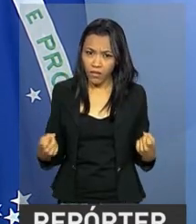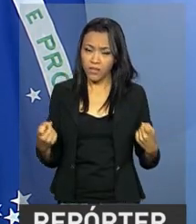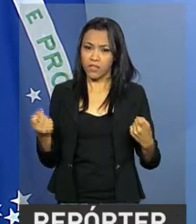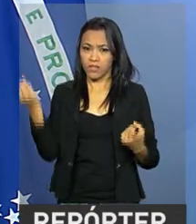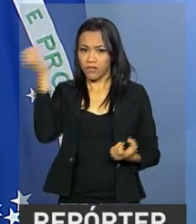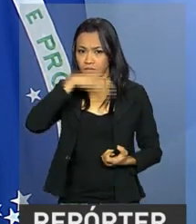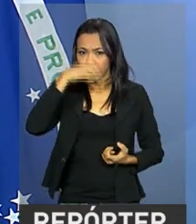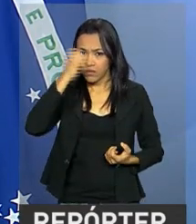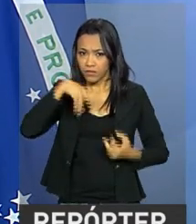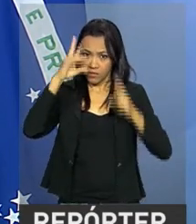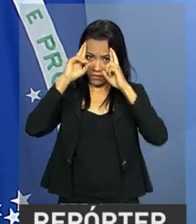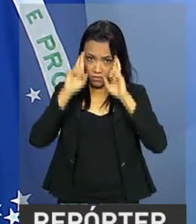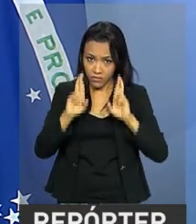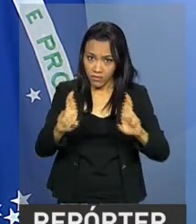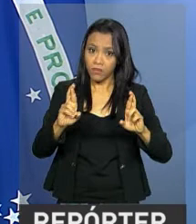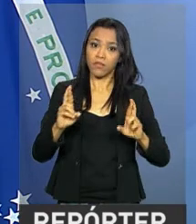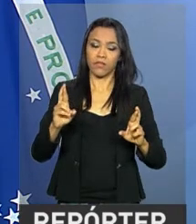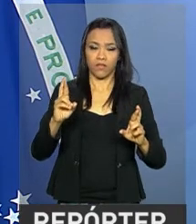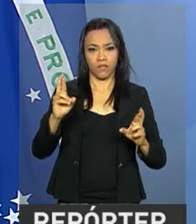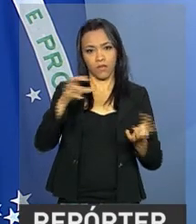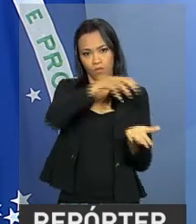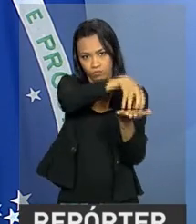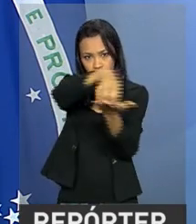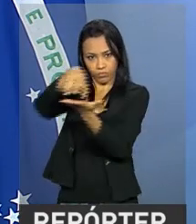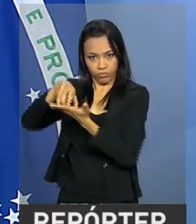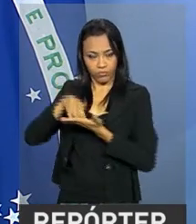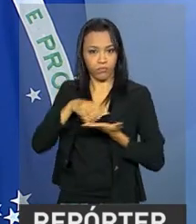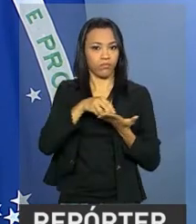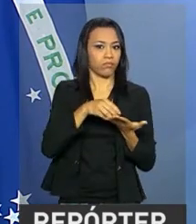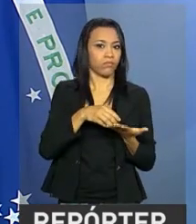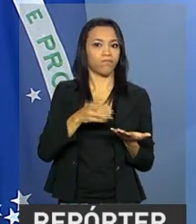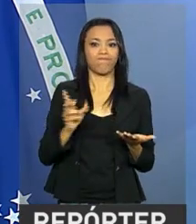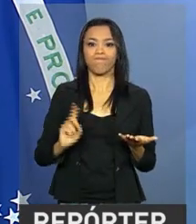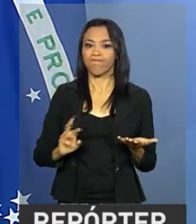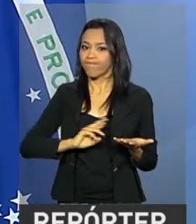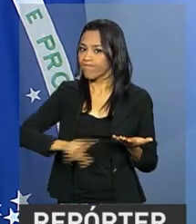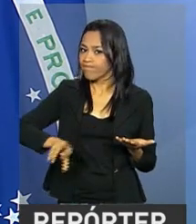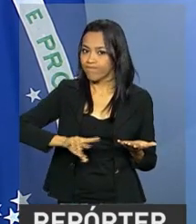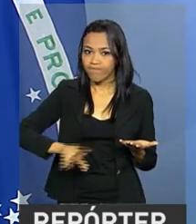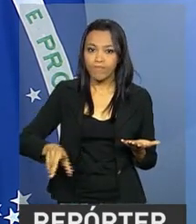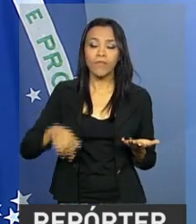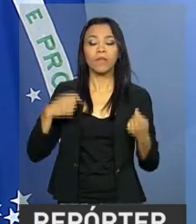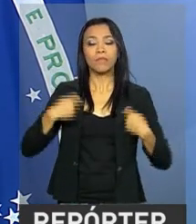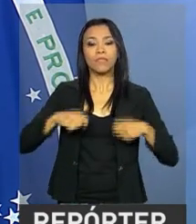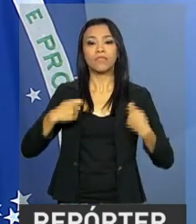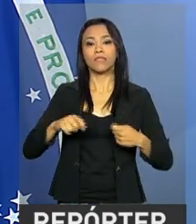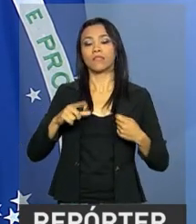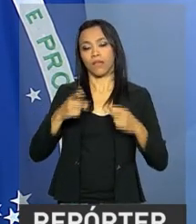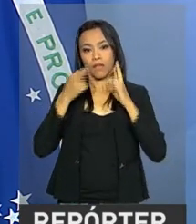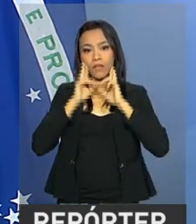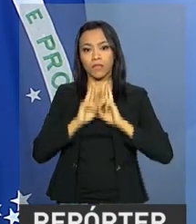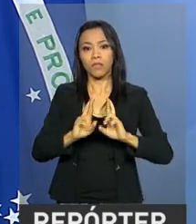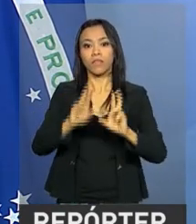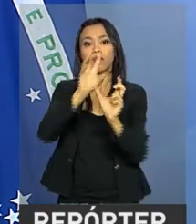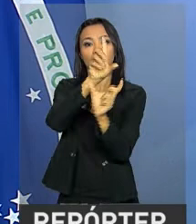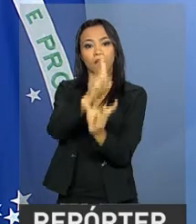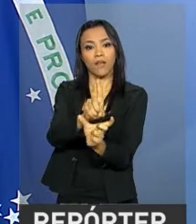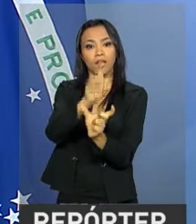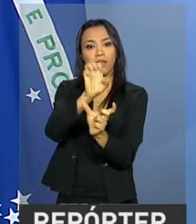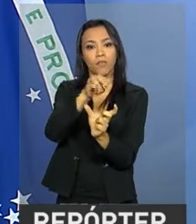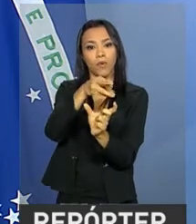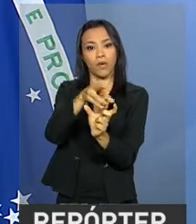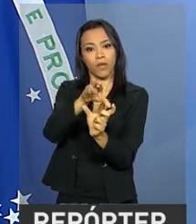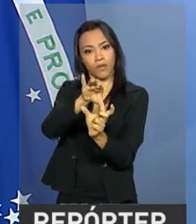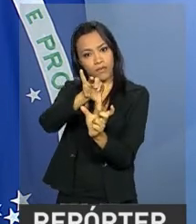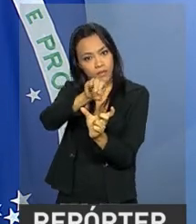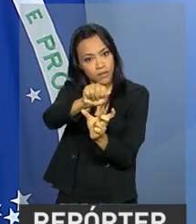institucional em uma democracia o valor a ser preservado é o do respeito à livre